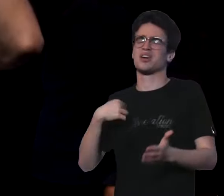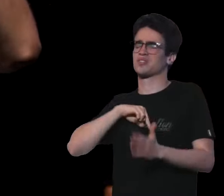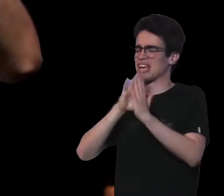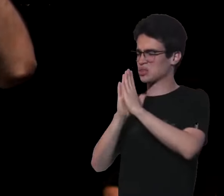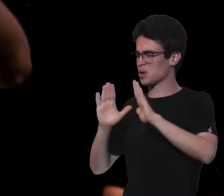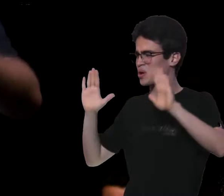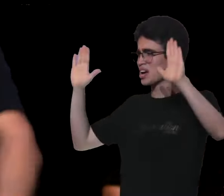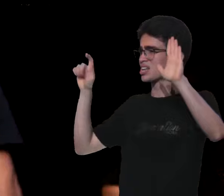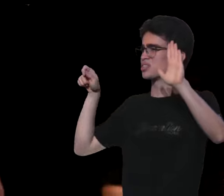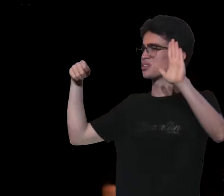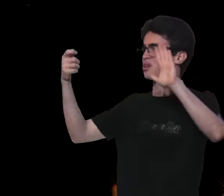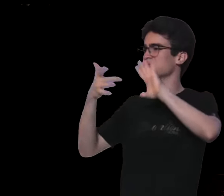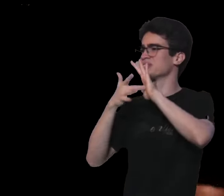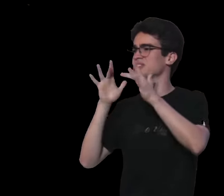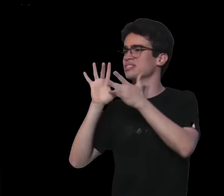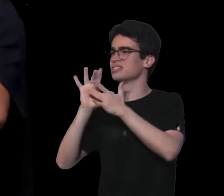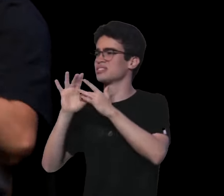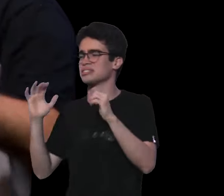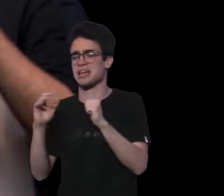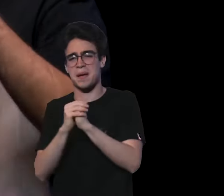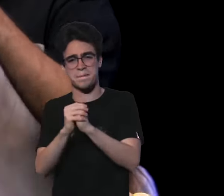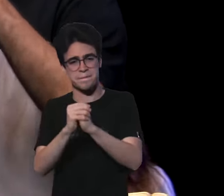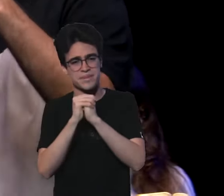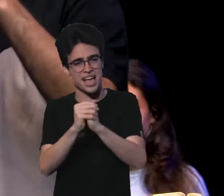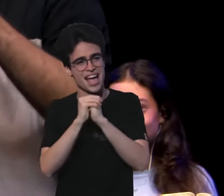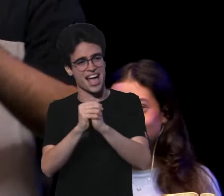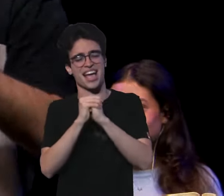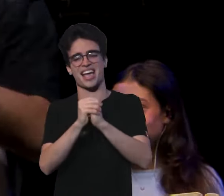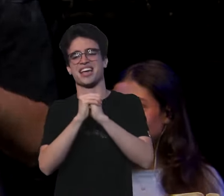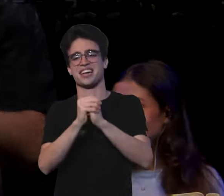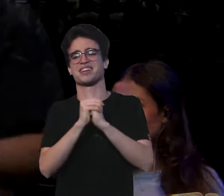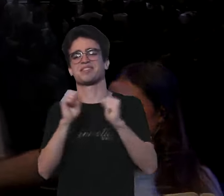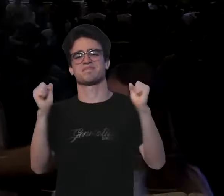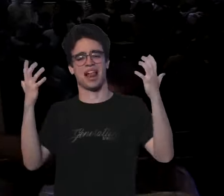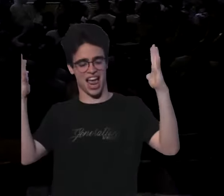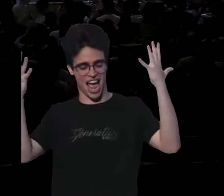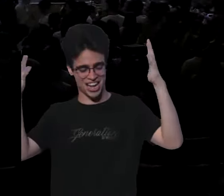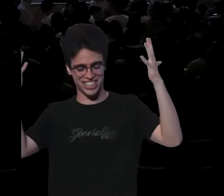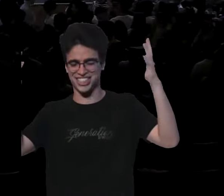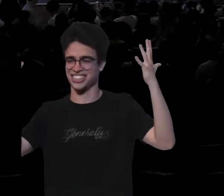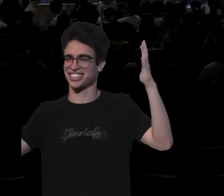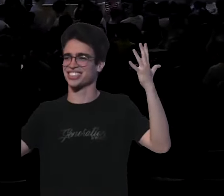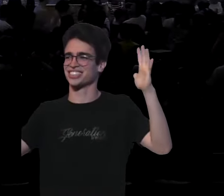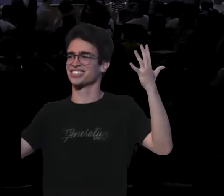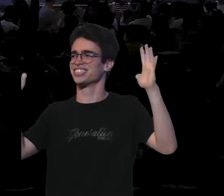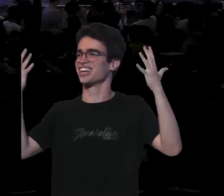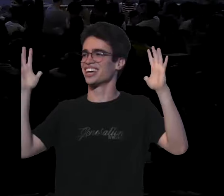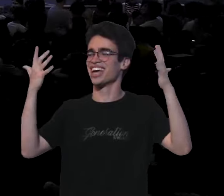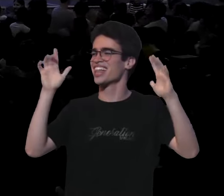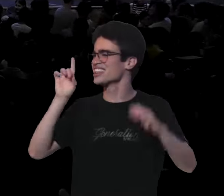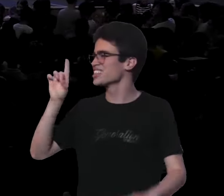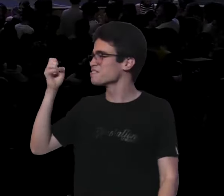em nome de Jesus. Amém, amém. Você pode aplaudir ao Senhor? Deus é